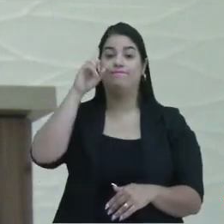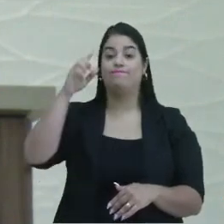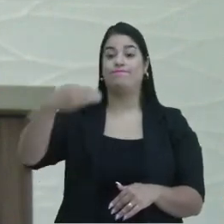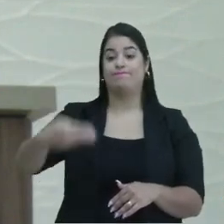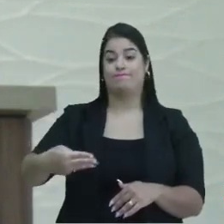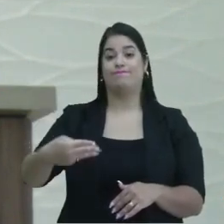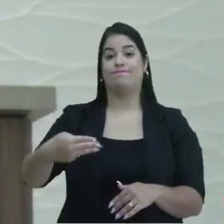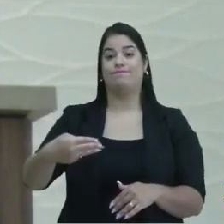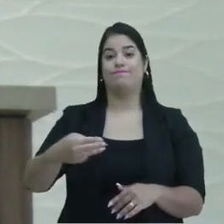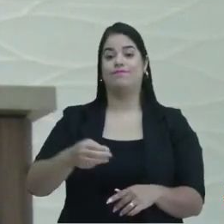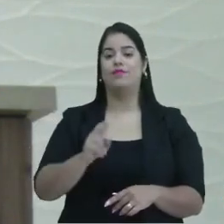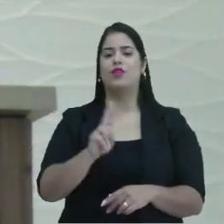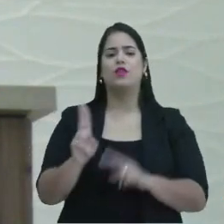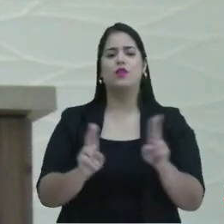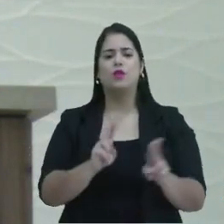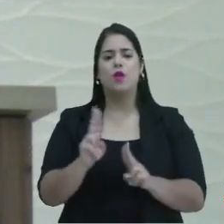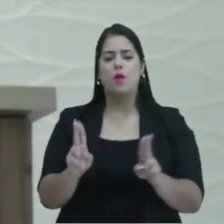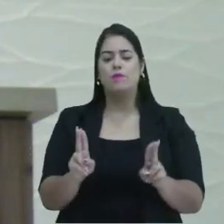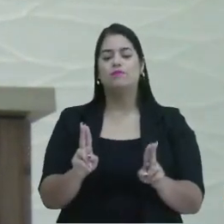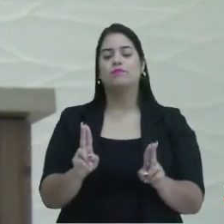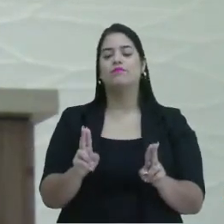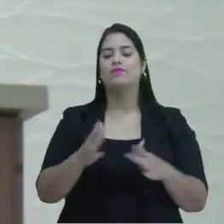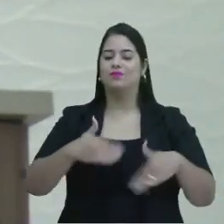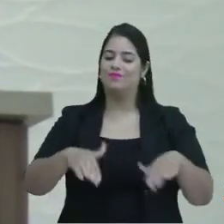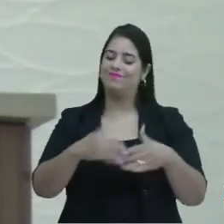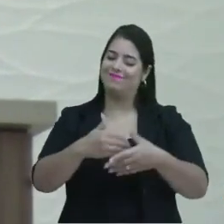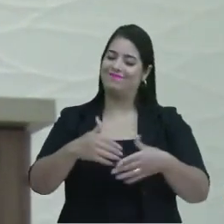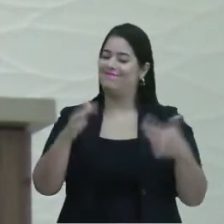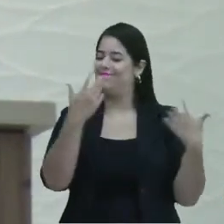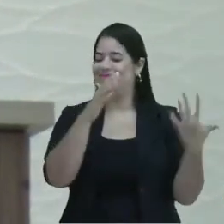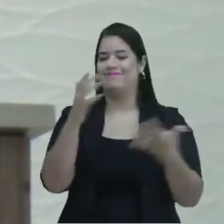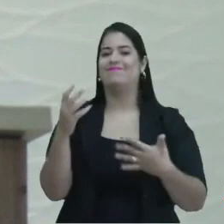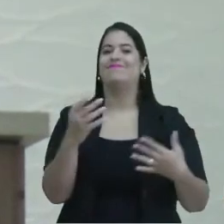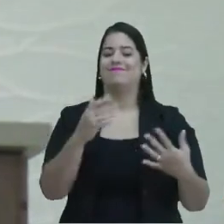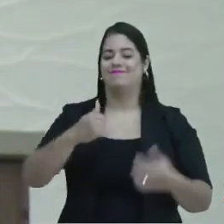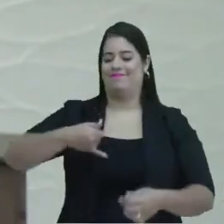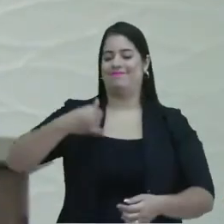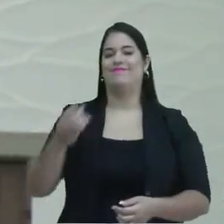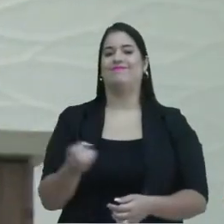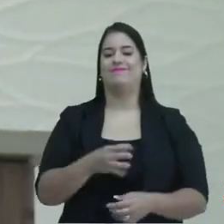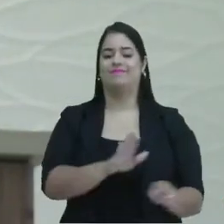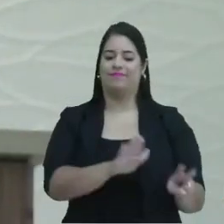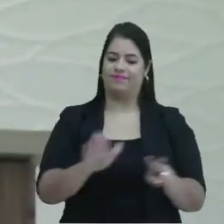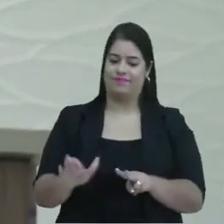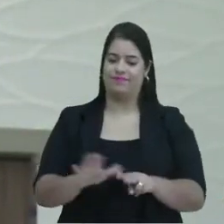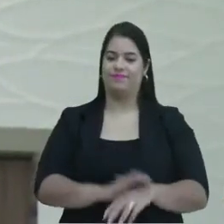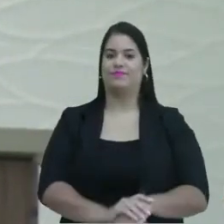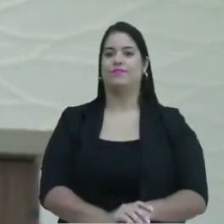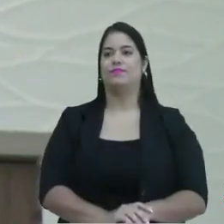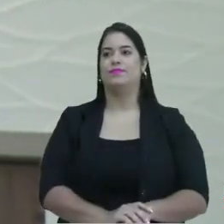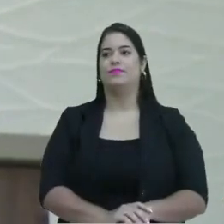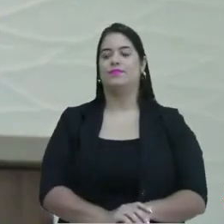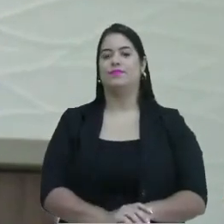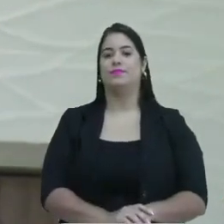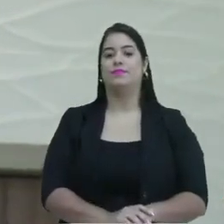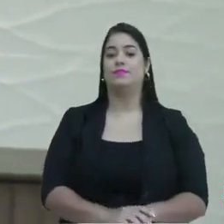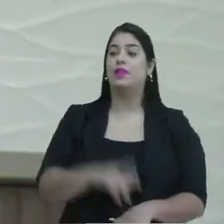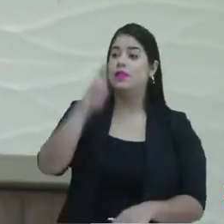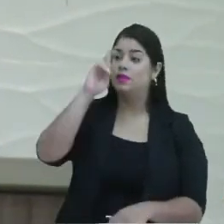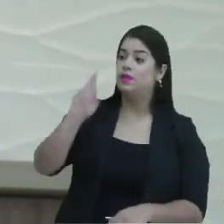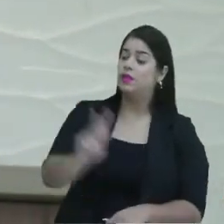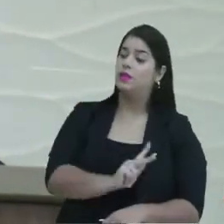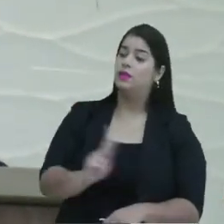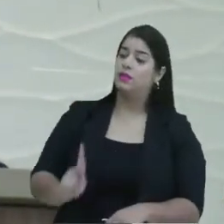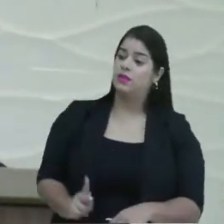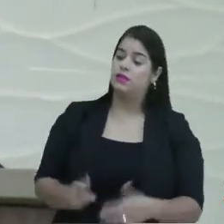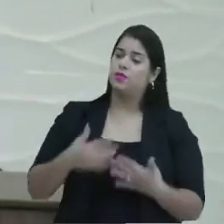nome desses aqui citados, parabenizo todos os aniversariantes da semana. Senhor presidente, quero,